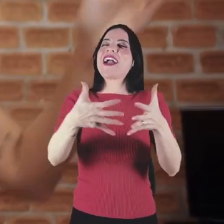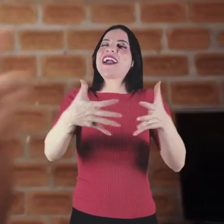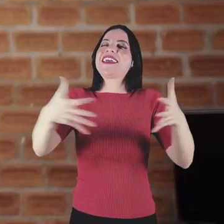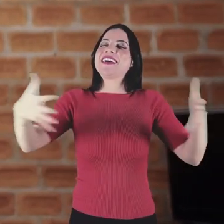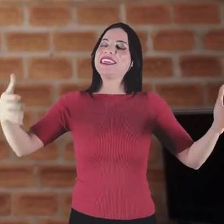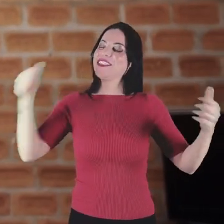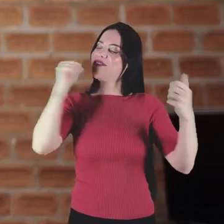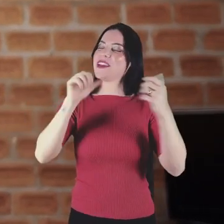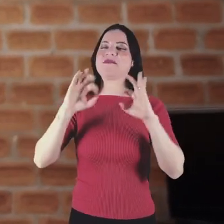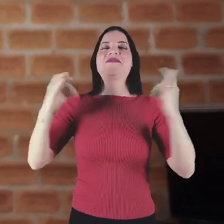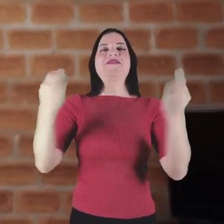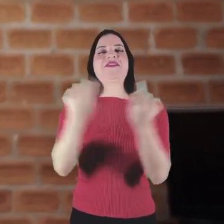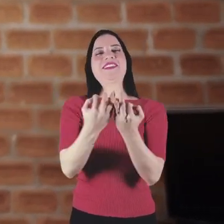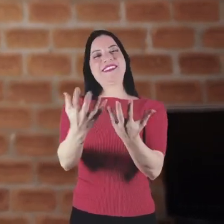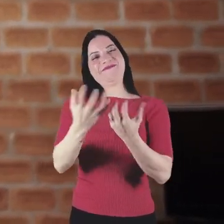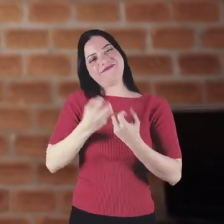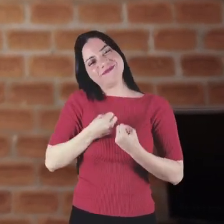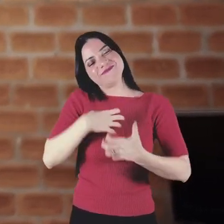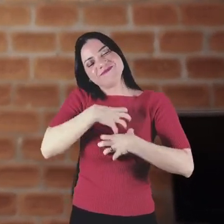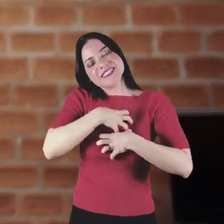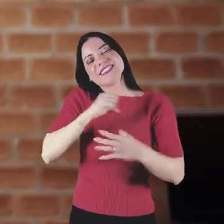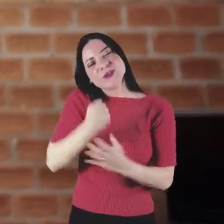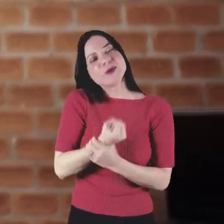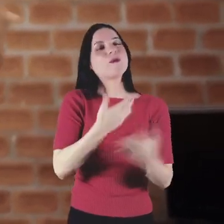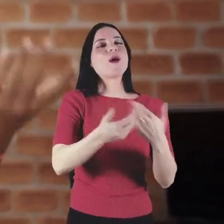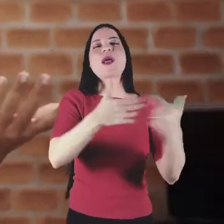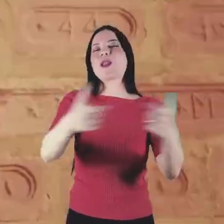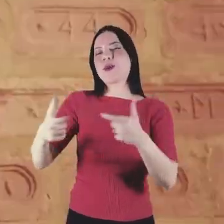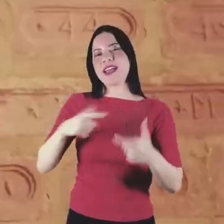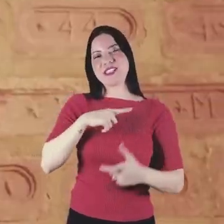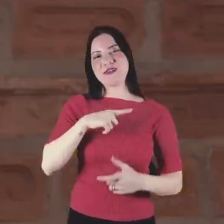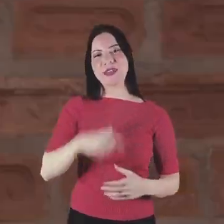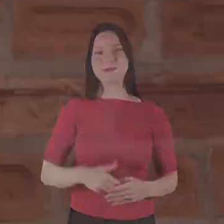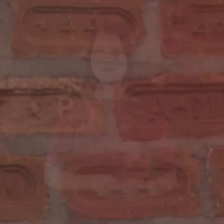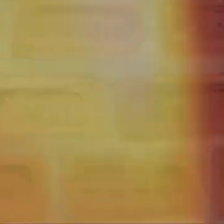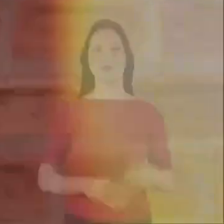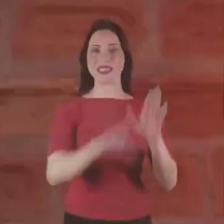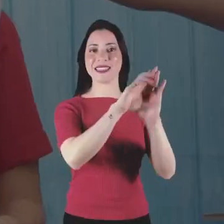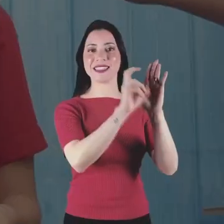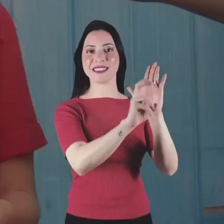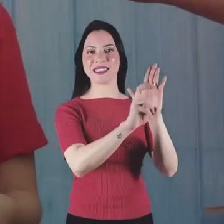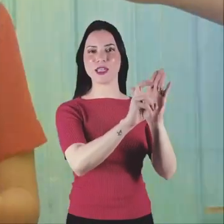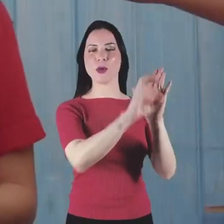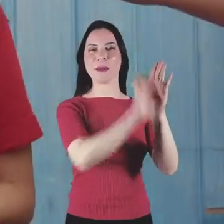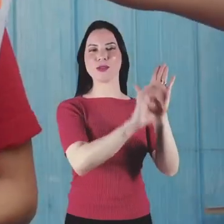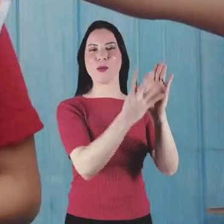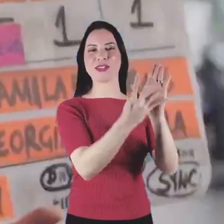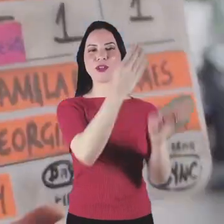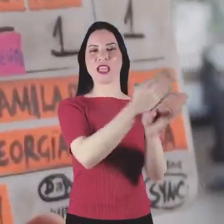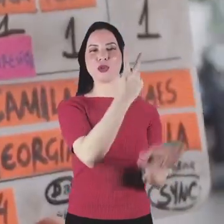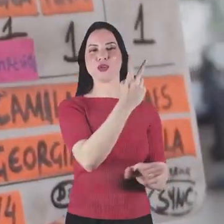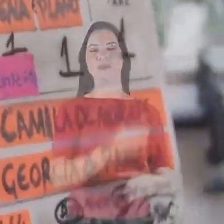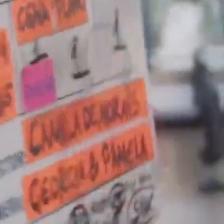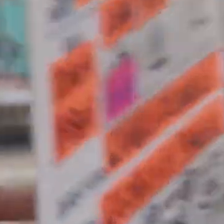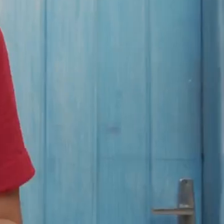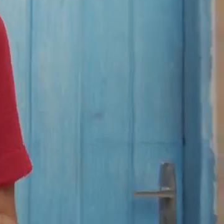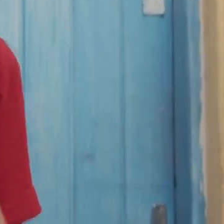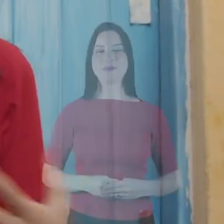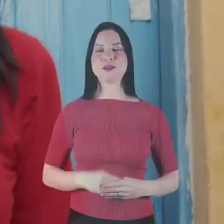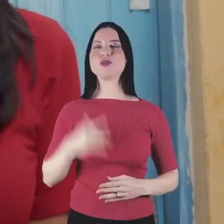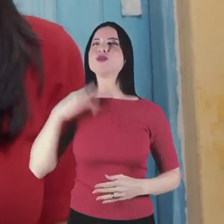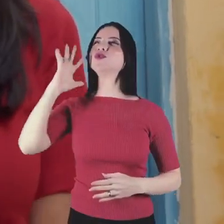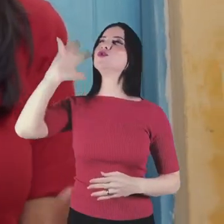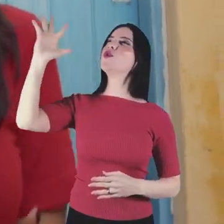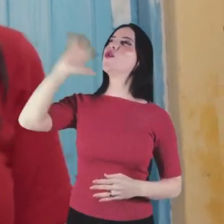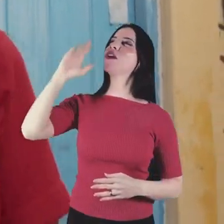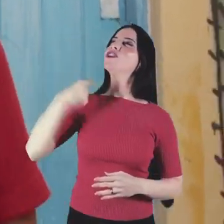espaço family friendly que as mulheres possam se sentir seguras aonde elas estiverem. Cena 5, plano 4, take 2. Meu sonho é que a gente construa